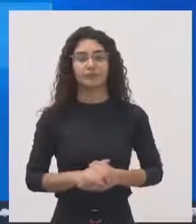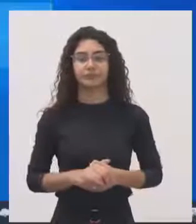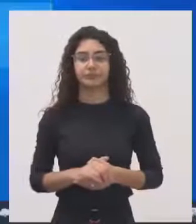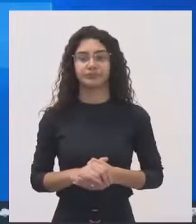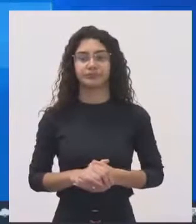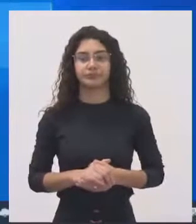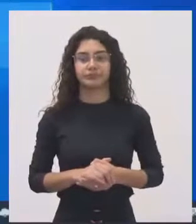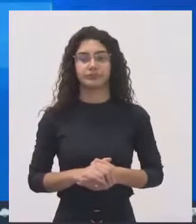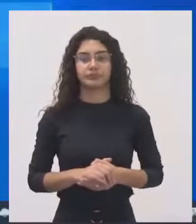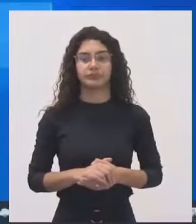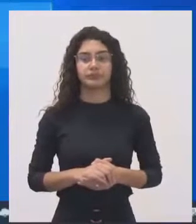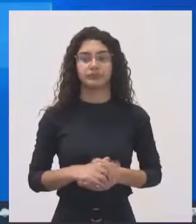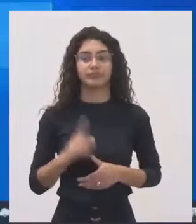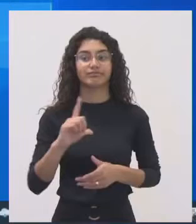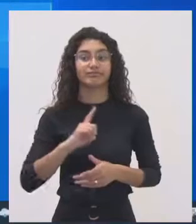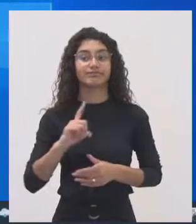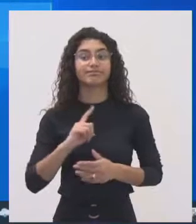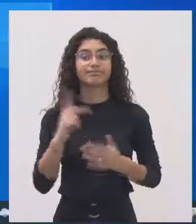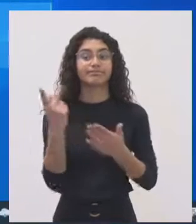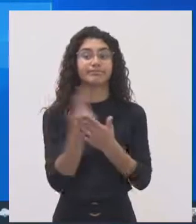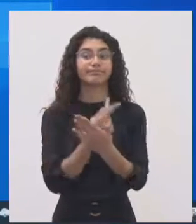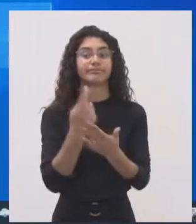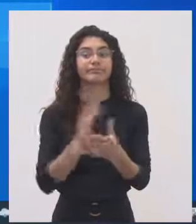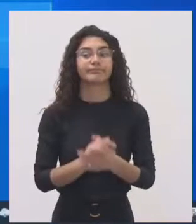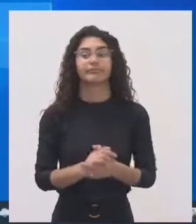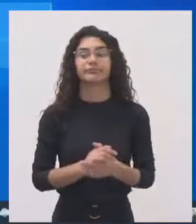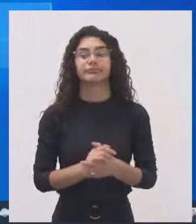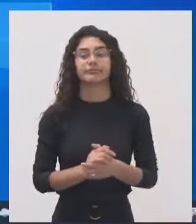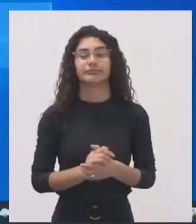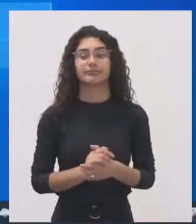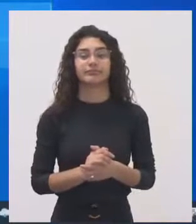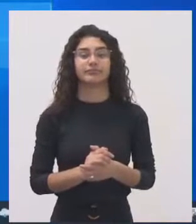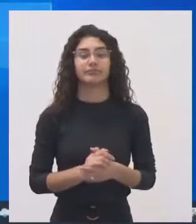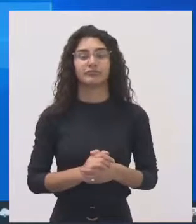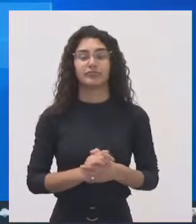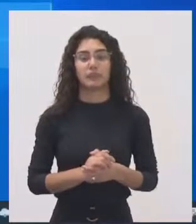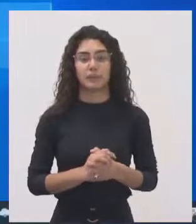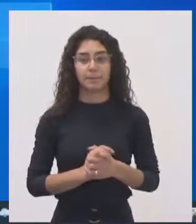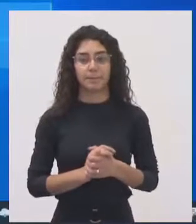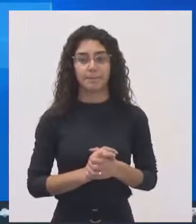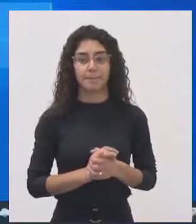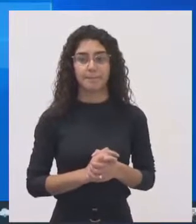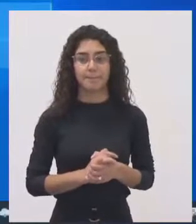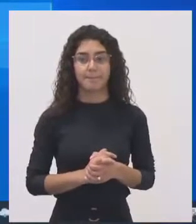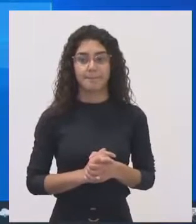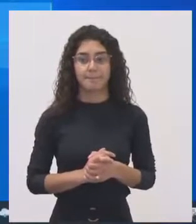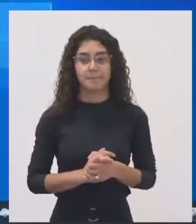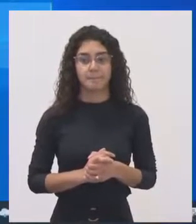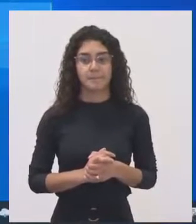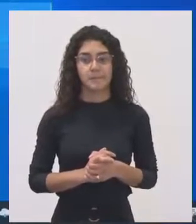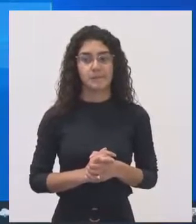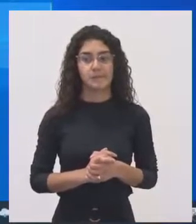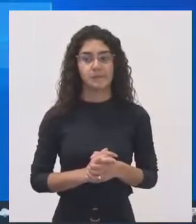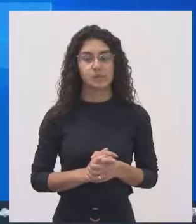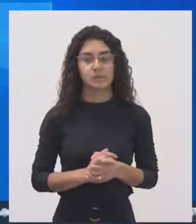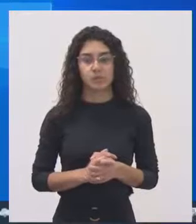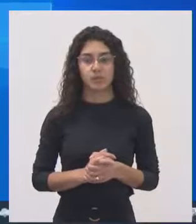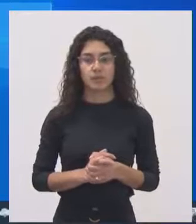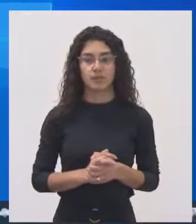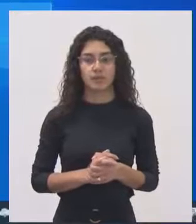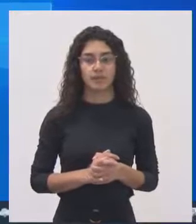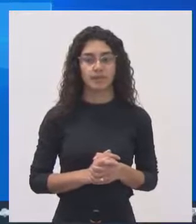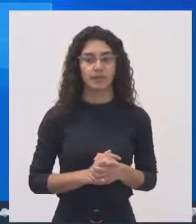Ixi, vamos ver. Ocorreu um erro, gente. Adoro quando acontece isso ao vivo. É que você mandou de novo, né?